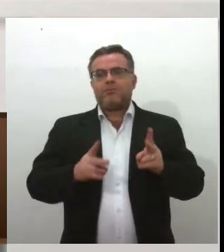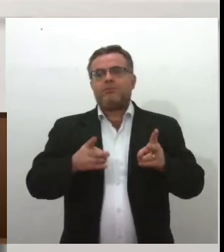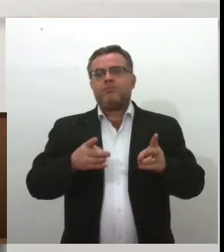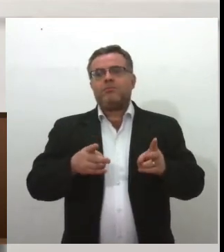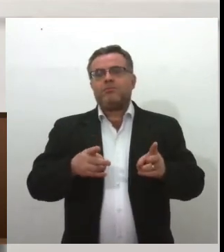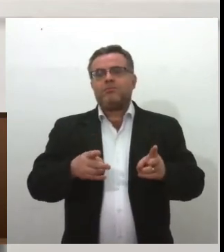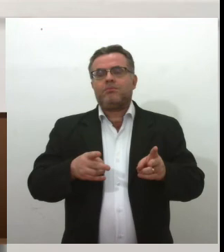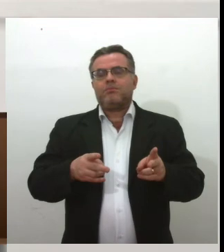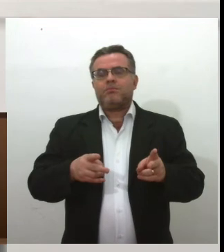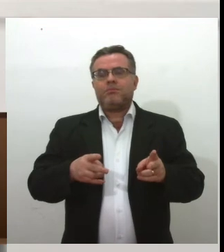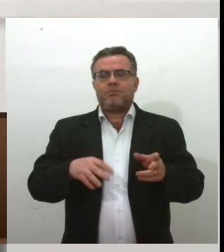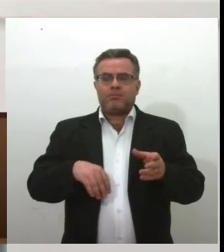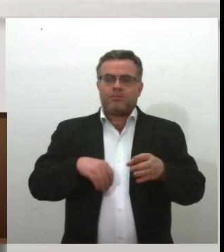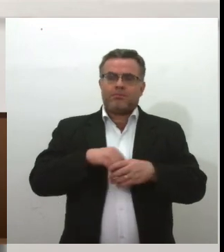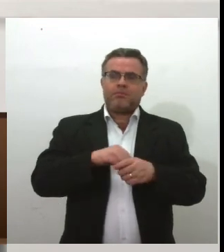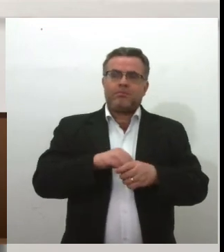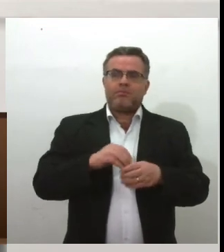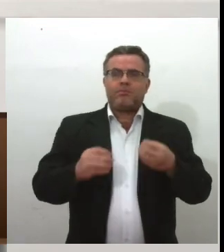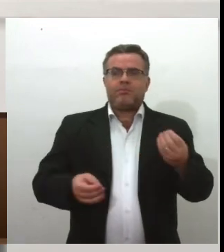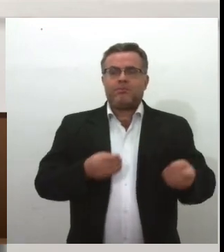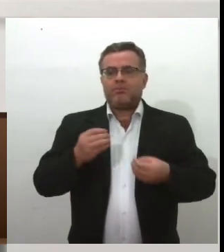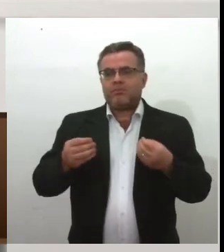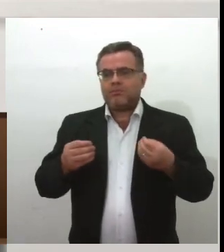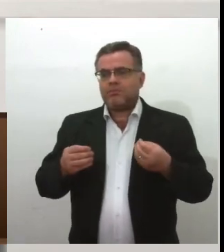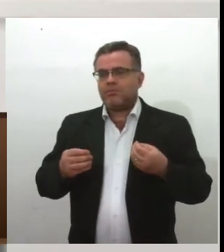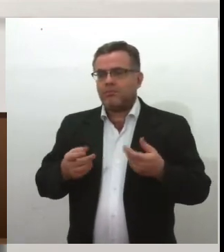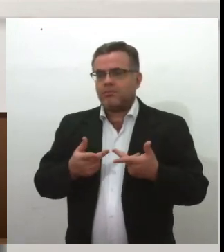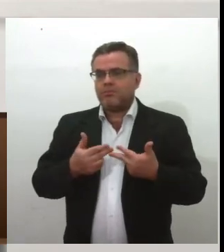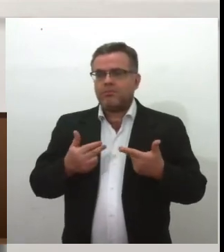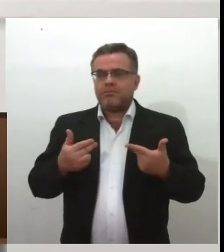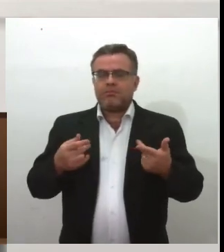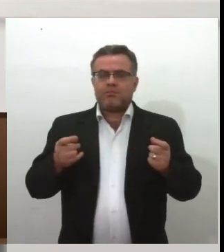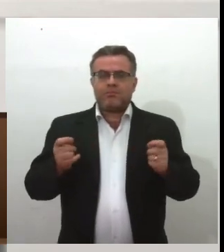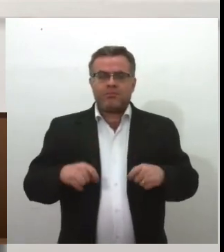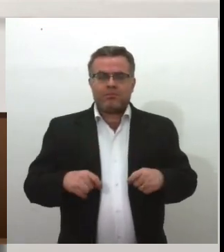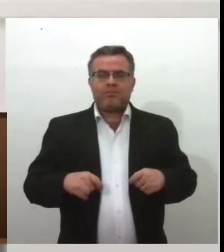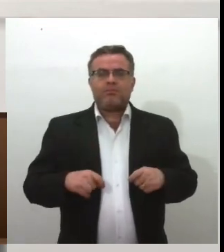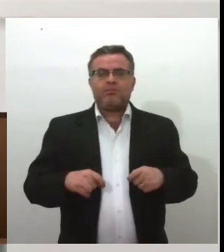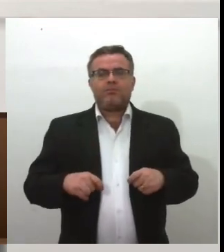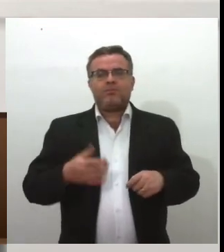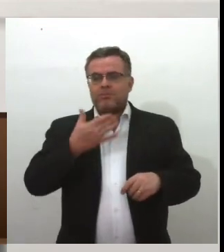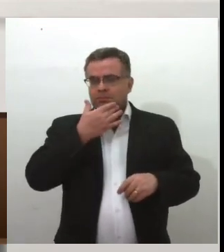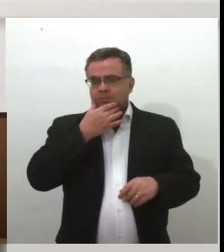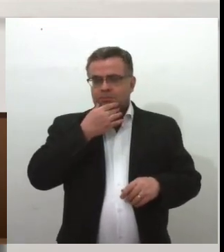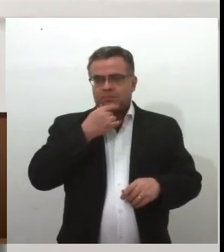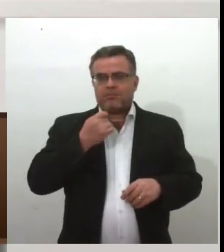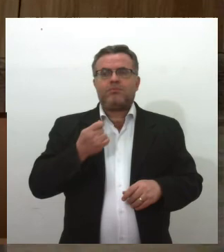dentro desses aspectos que constituem essa masculinidade.